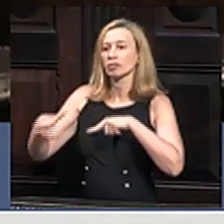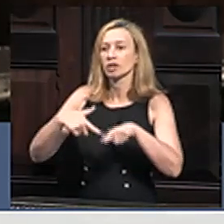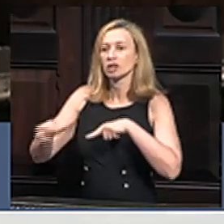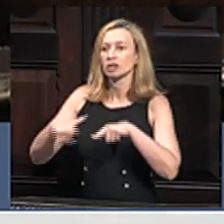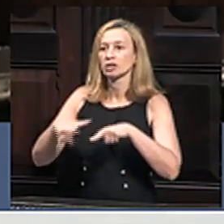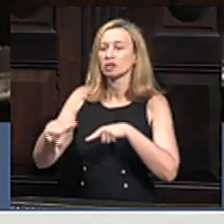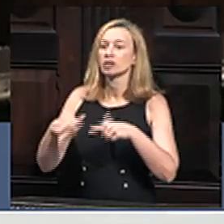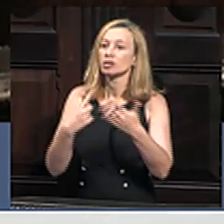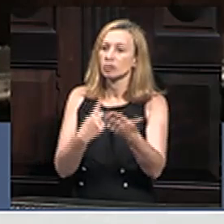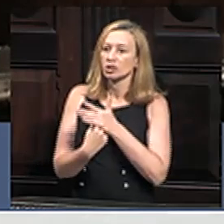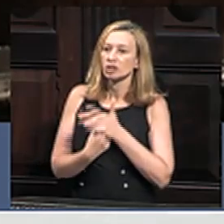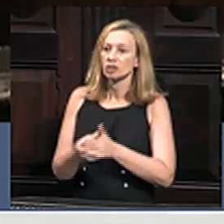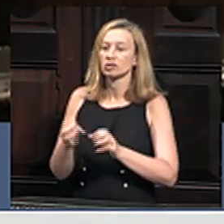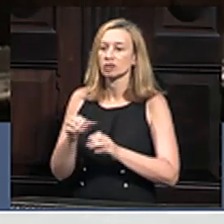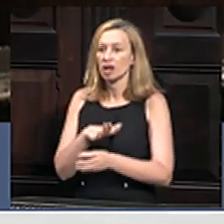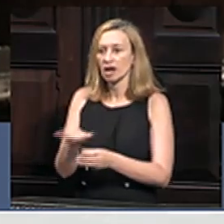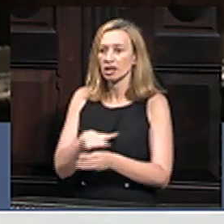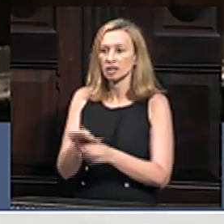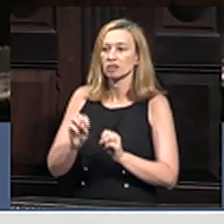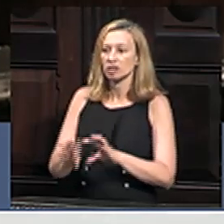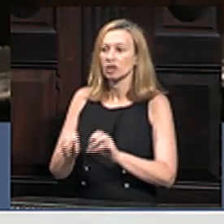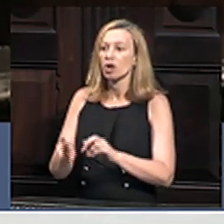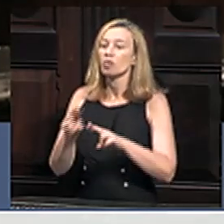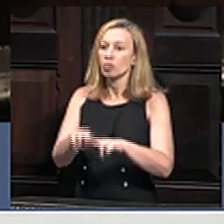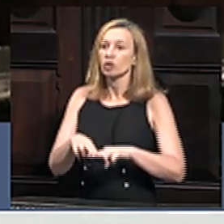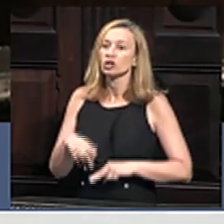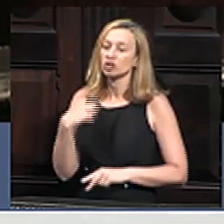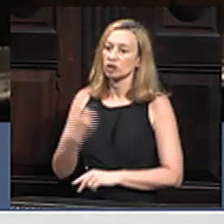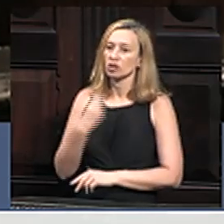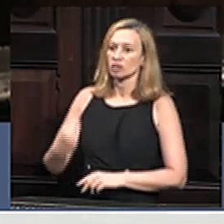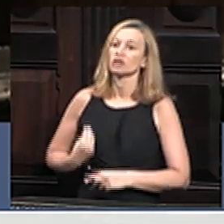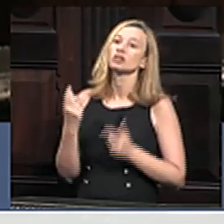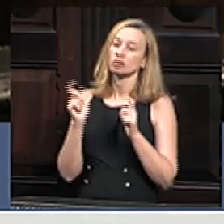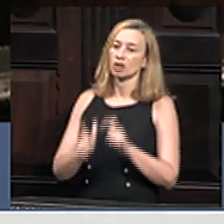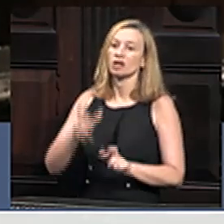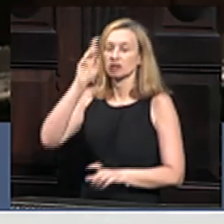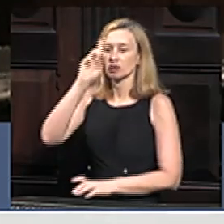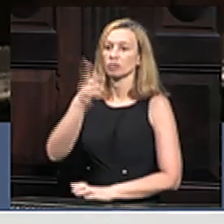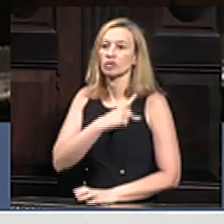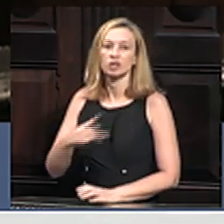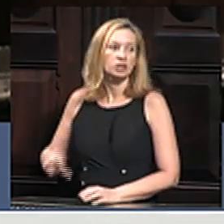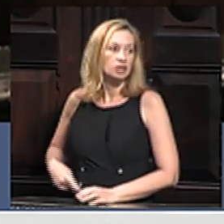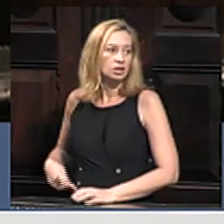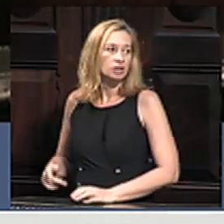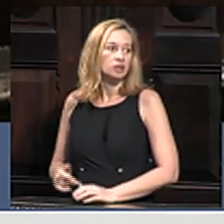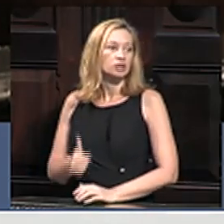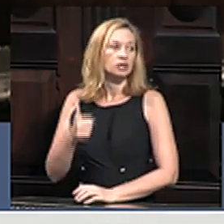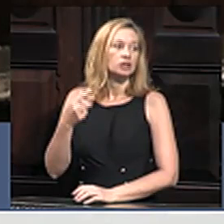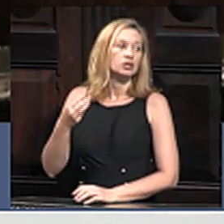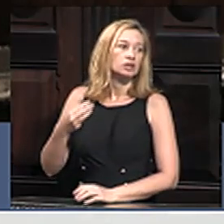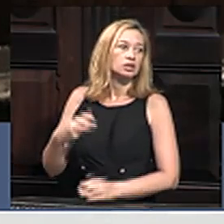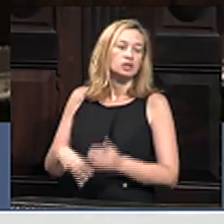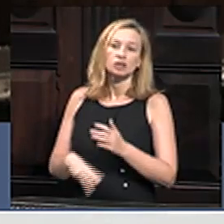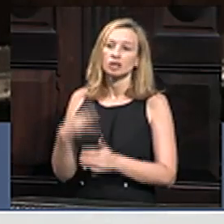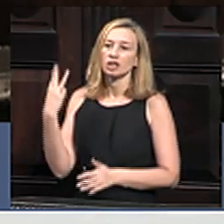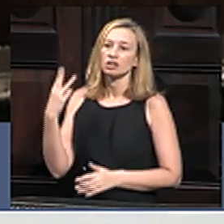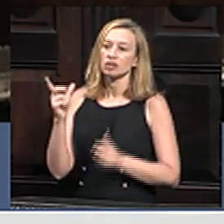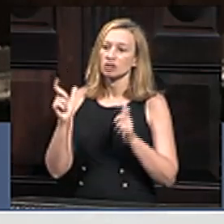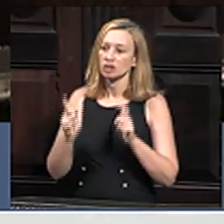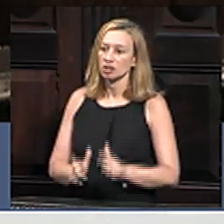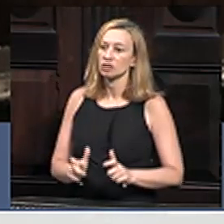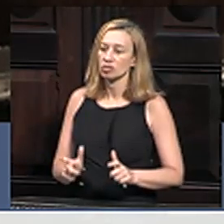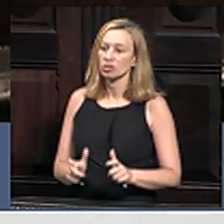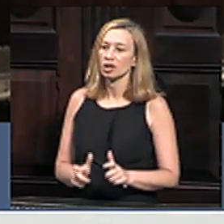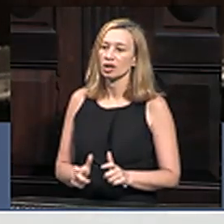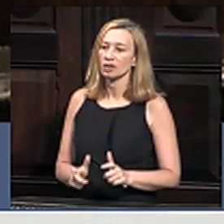defesa da educação. Por isso, nós vamos aqui, presidente, exercer o 3º mandato muito voltado